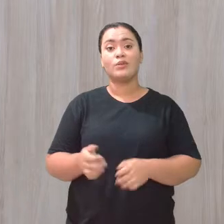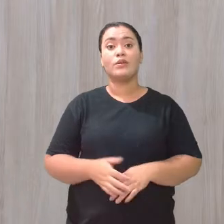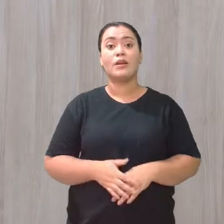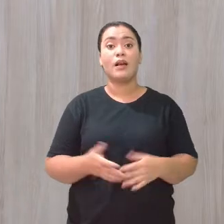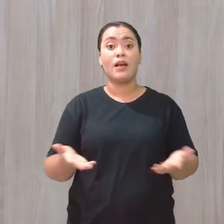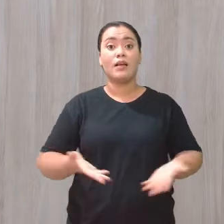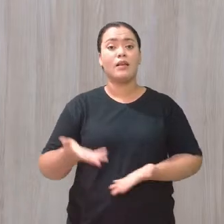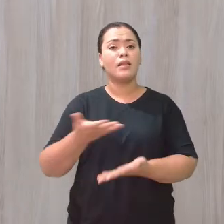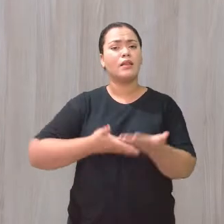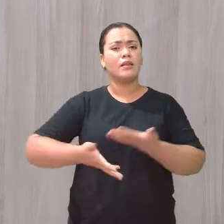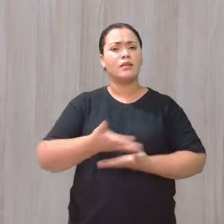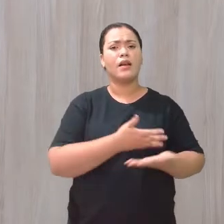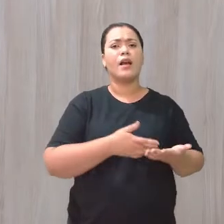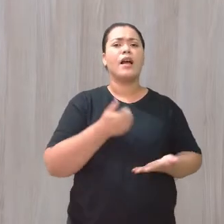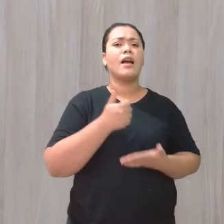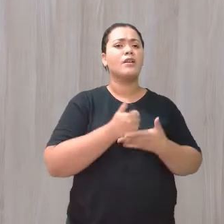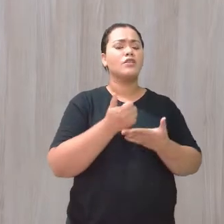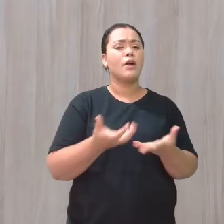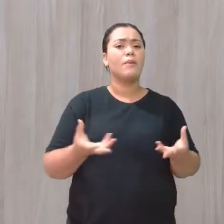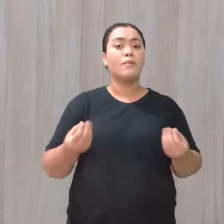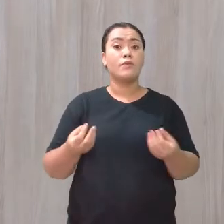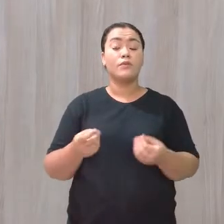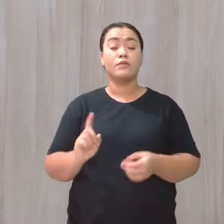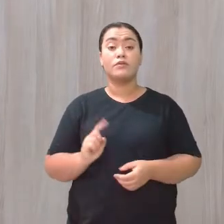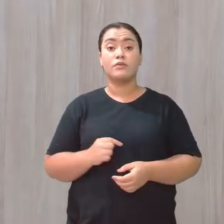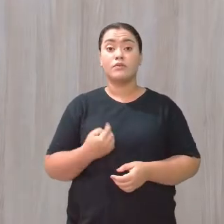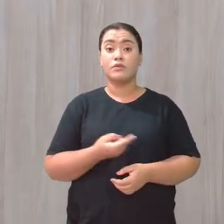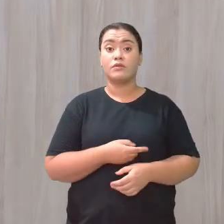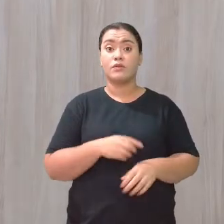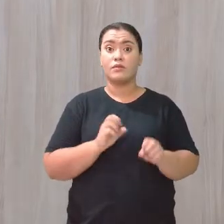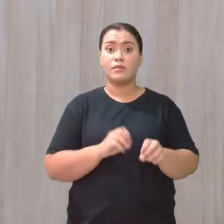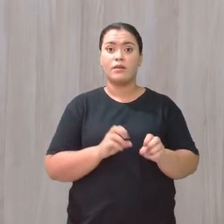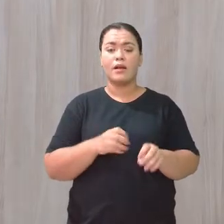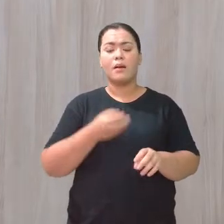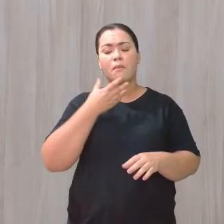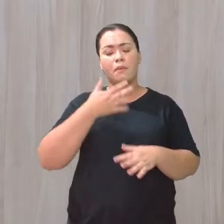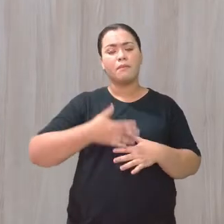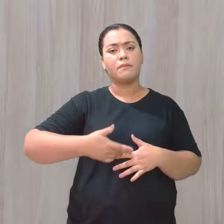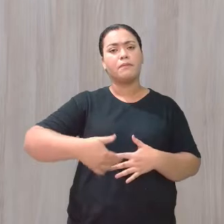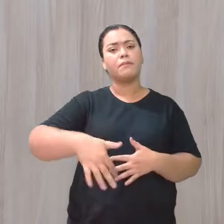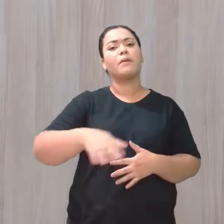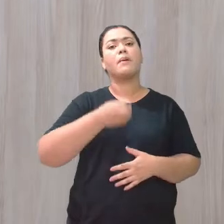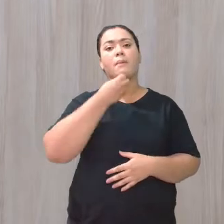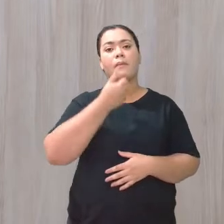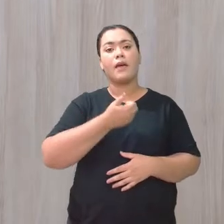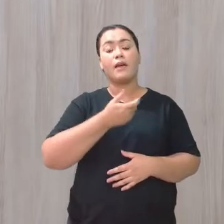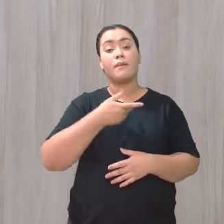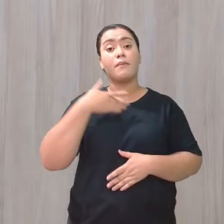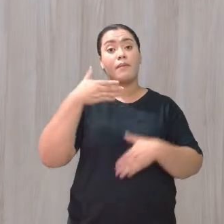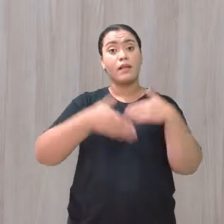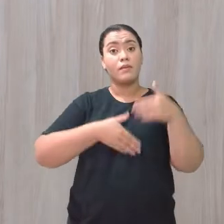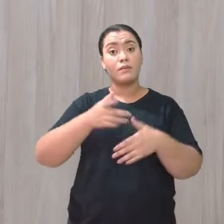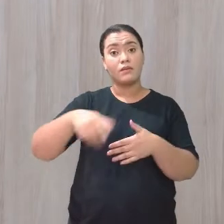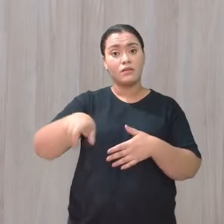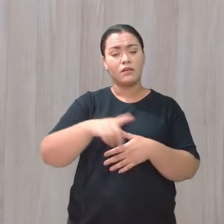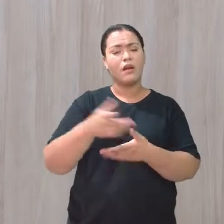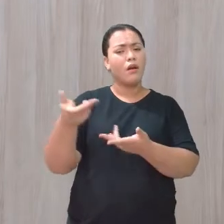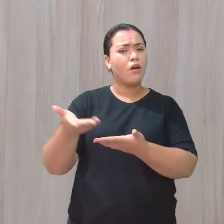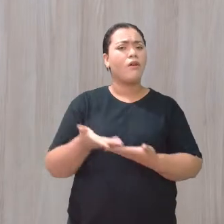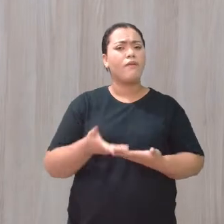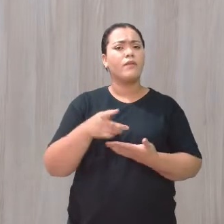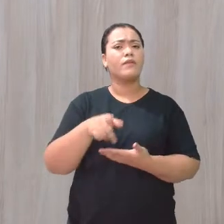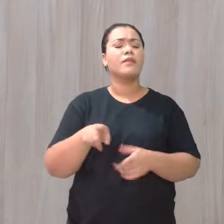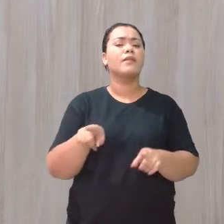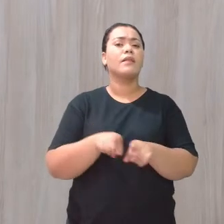que nessa interação vai ajudar muito para que as nossas aulas possam fluir bem com a participação de vocês. Convide os